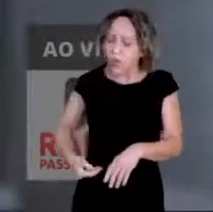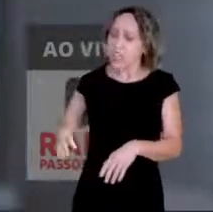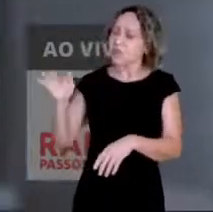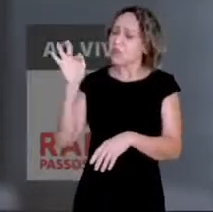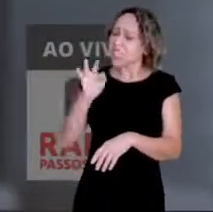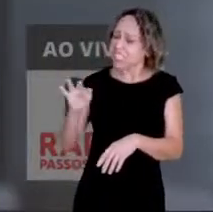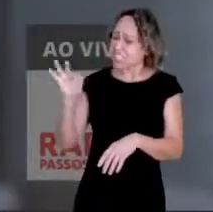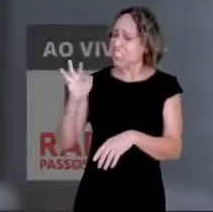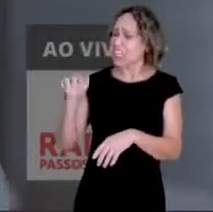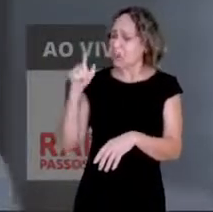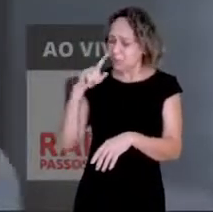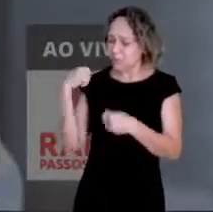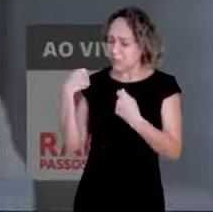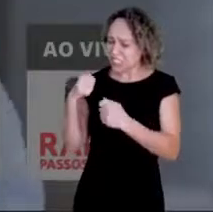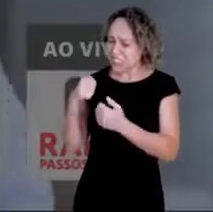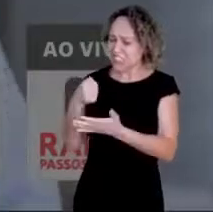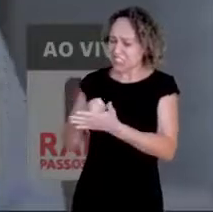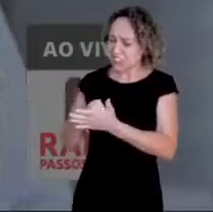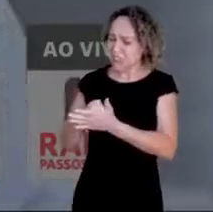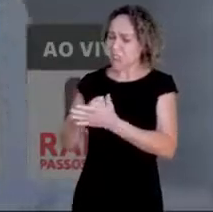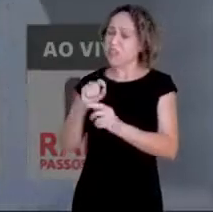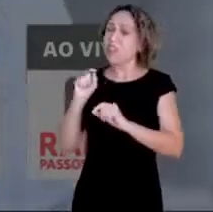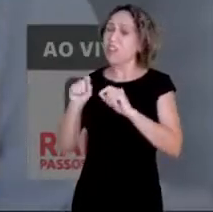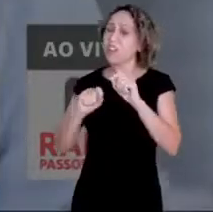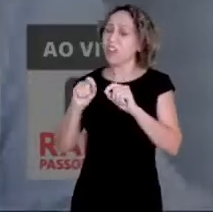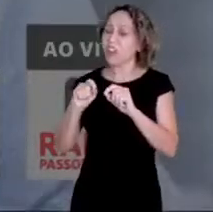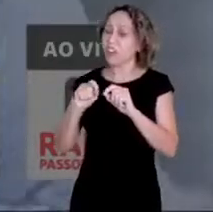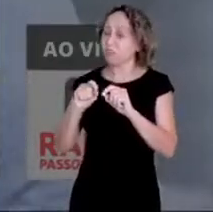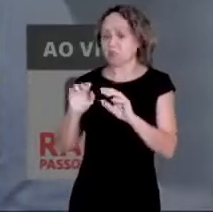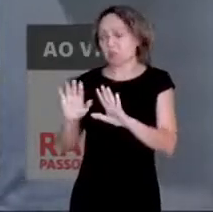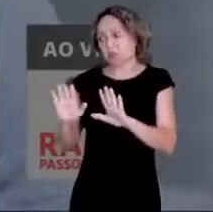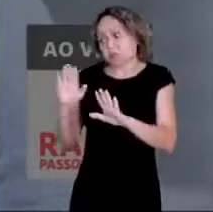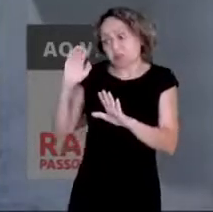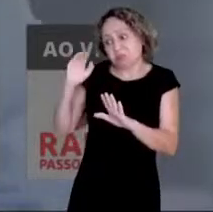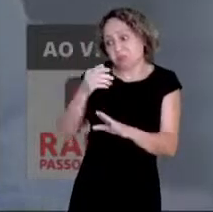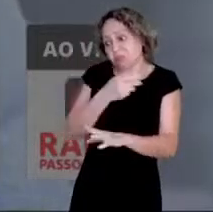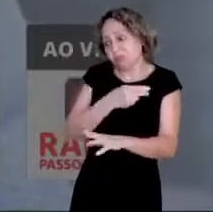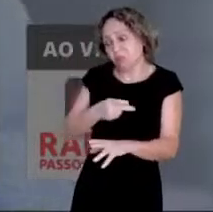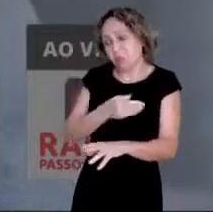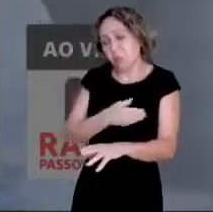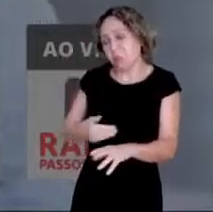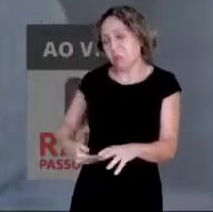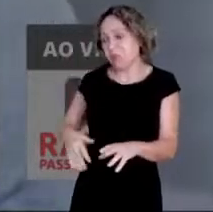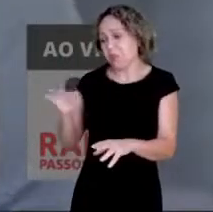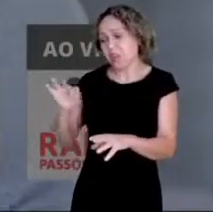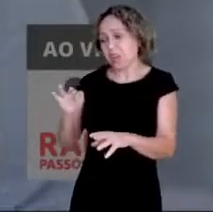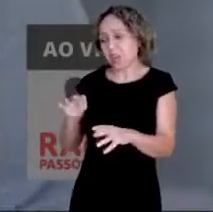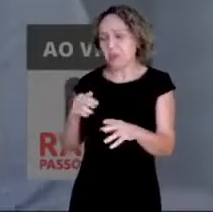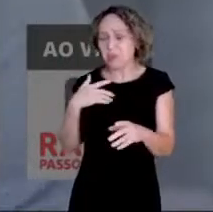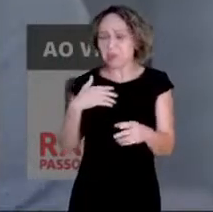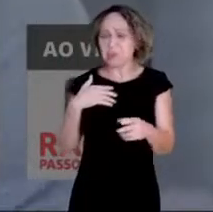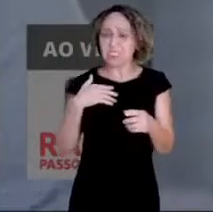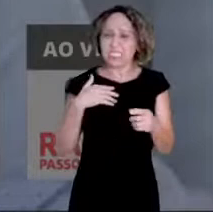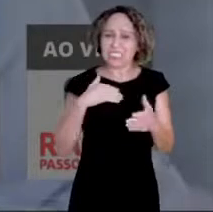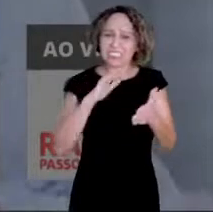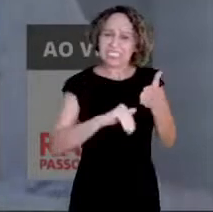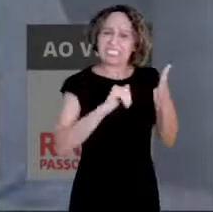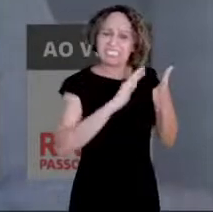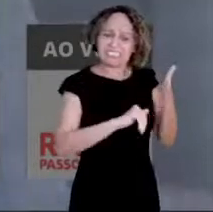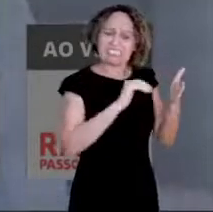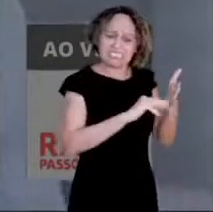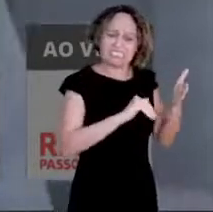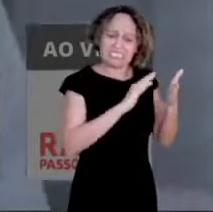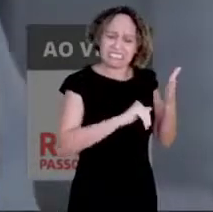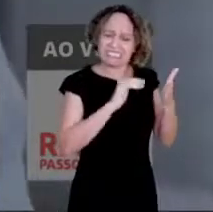diziam que queria educação de qualidade. Mas, ao mesmo tempo em que as pessoas diziam que era unanimidade